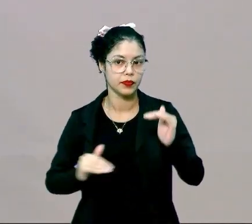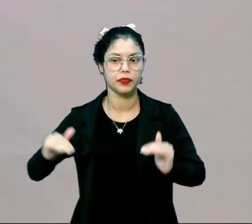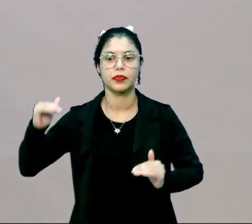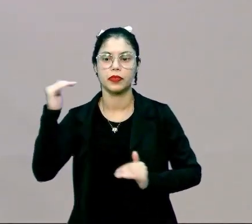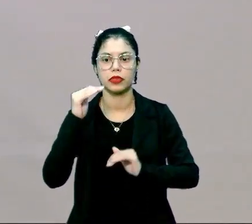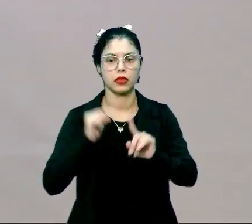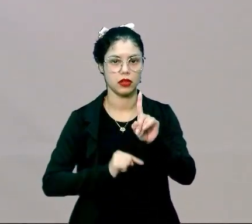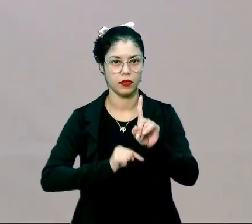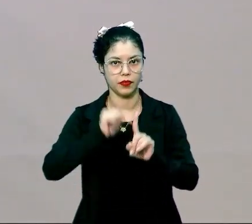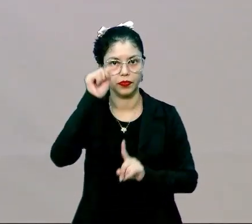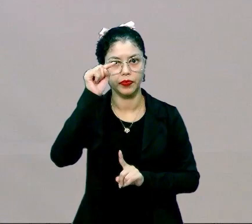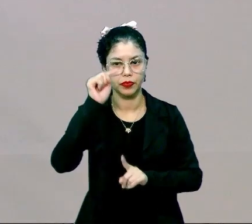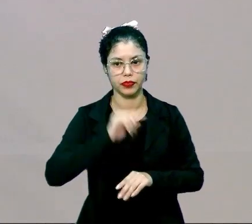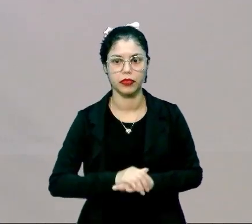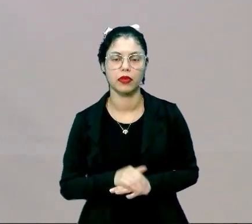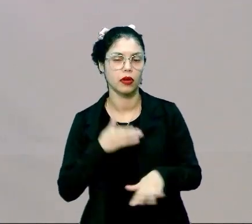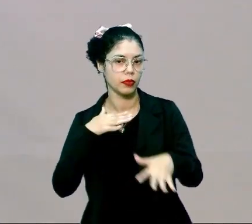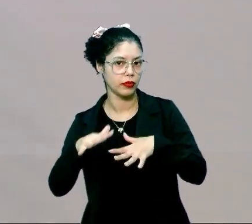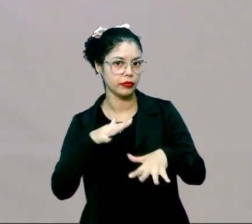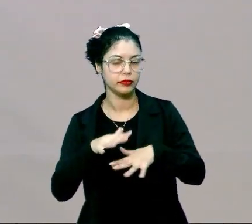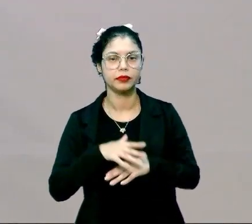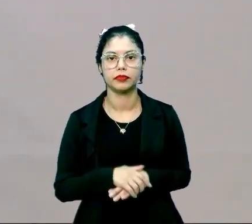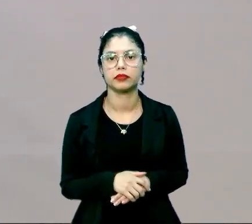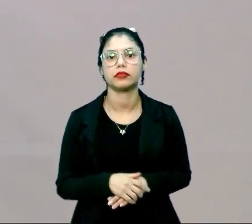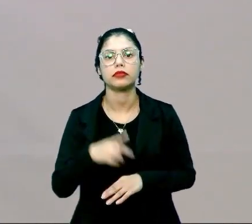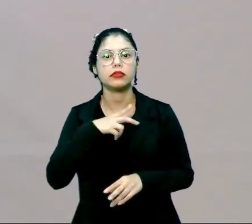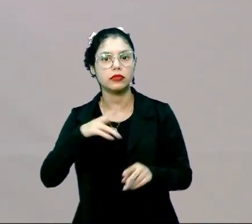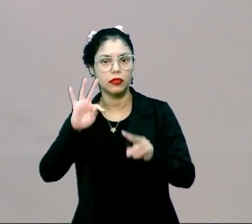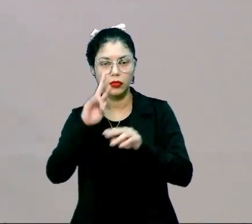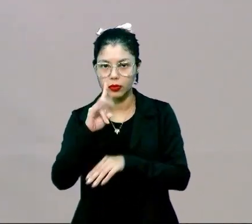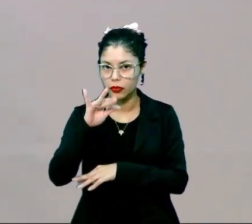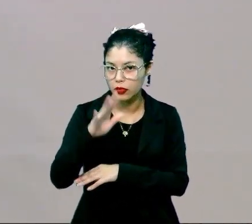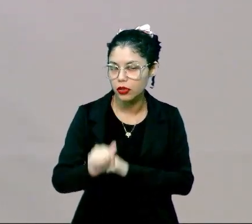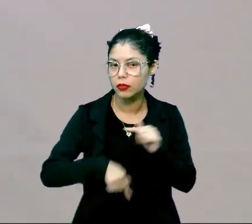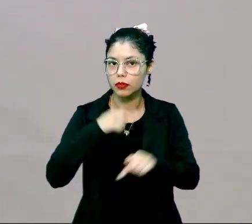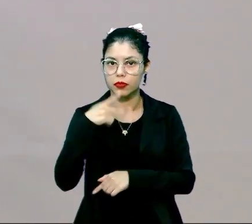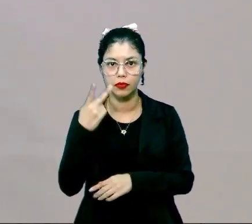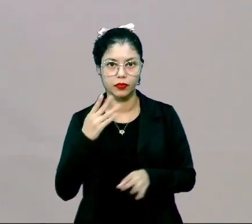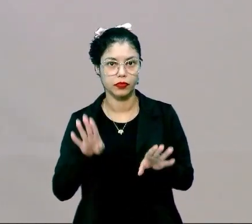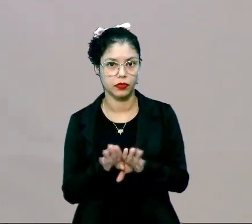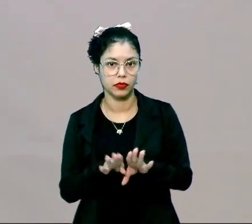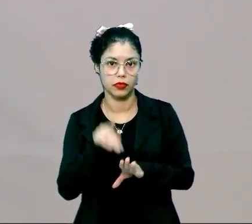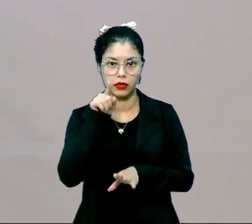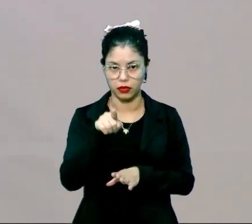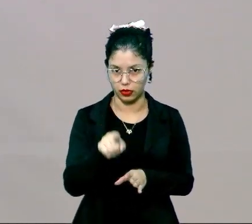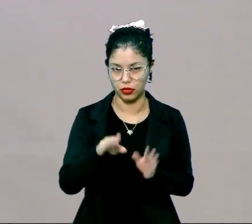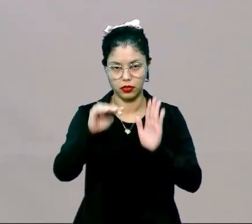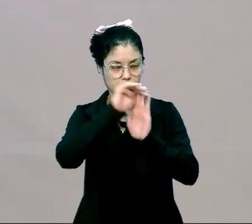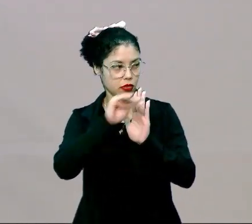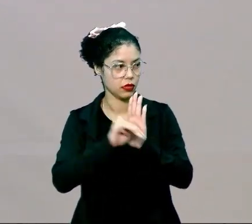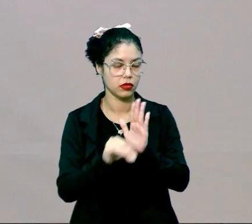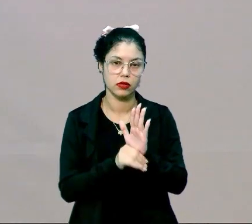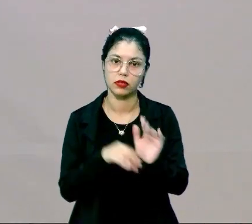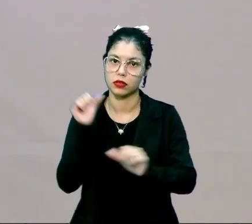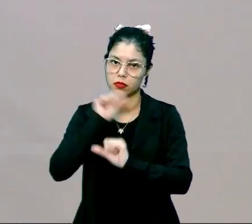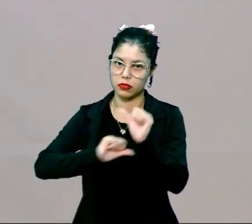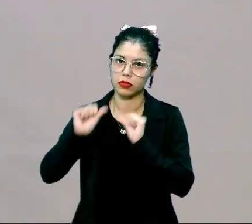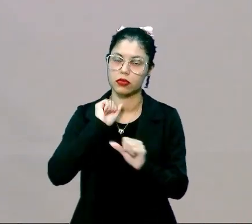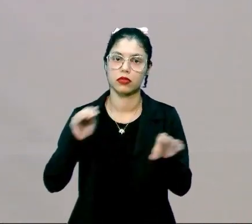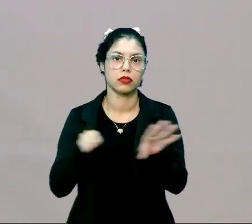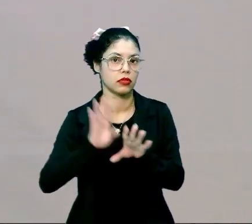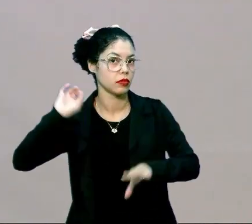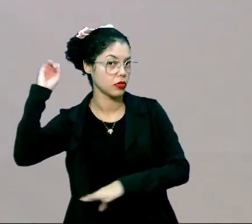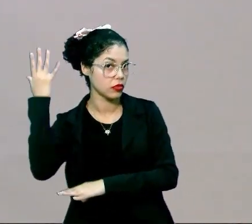elevada, é alta, então elas estão em movimento. Termoquimicamente falando, para esses estados mudarem,